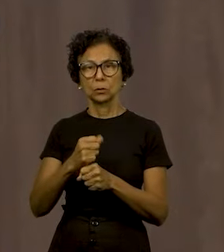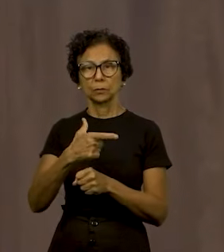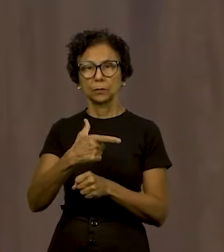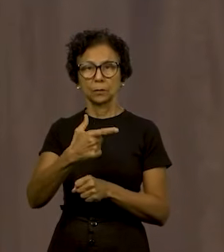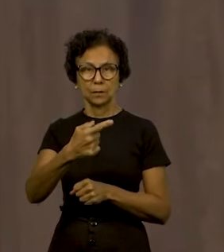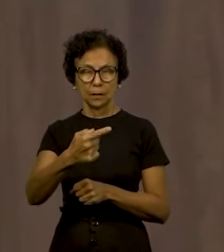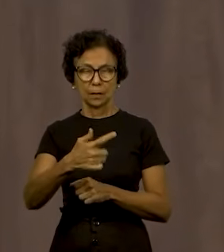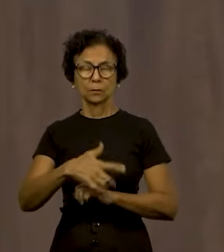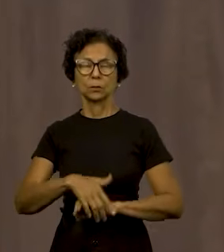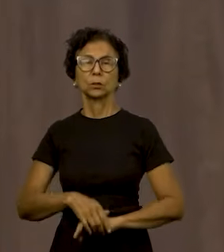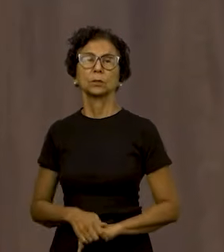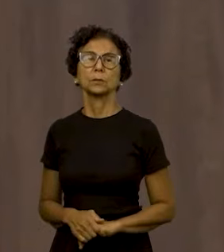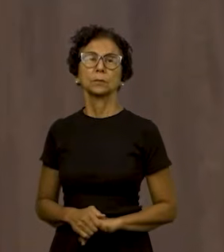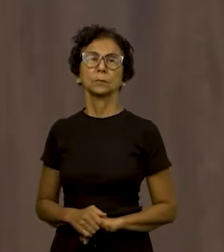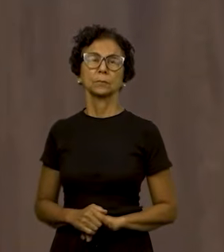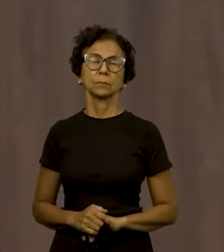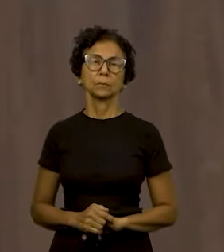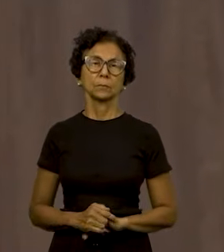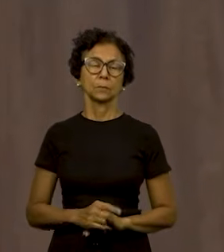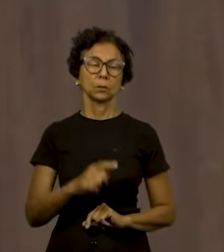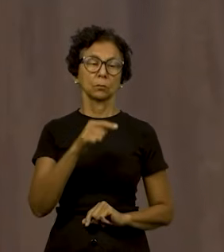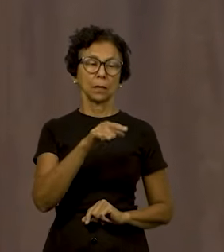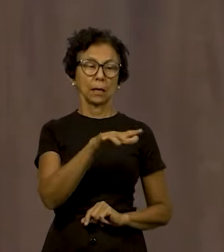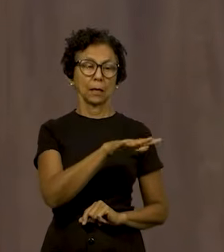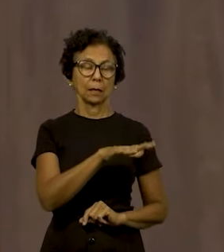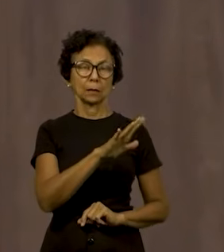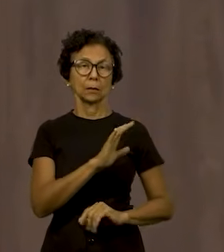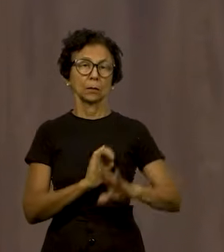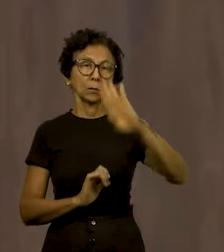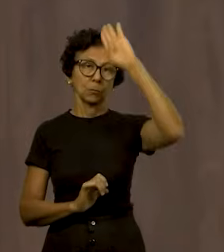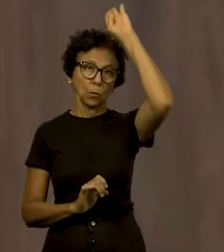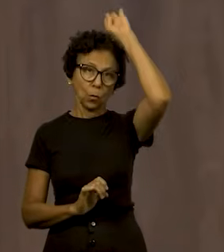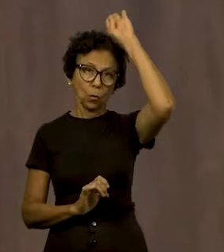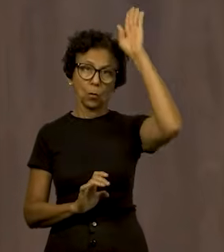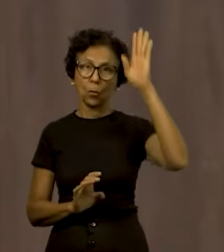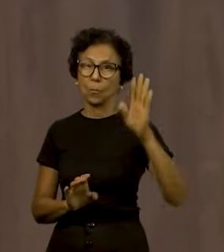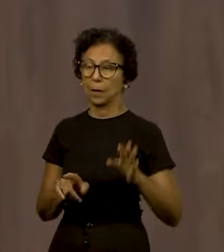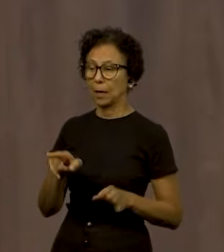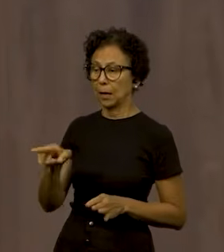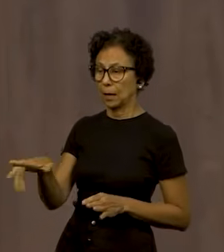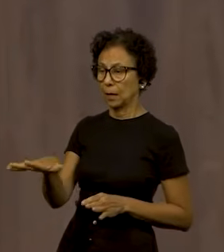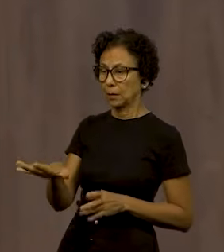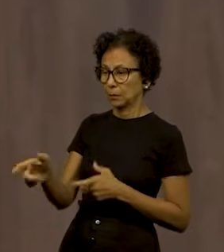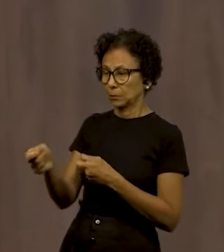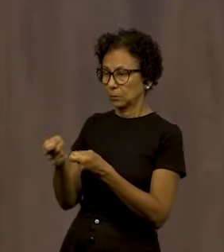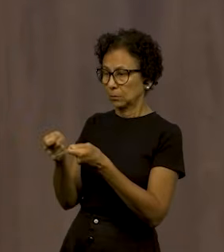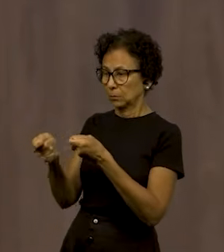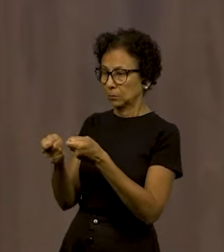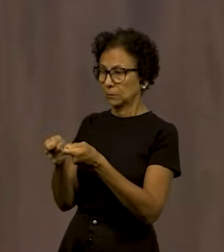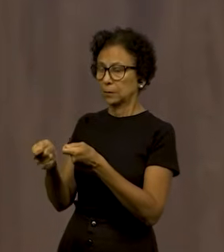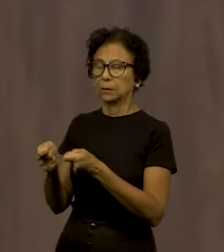passa a ser o imperador romano, ele operava daqui, né? Aqui de Roma. E